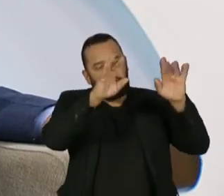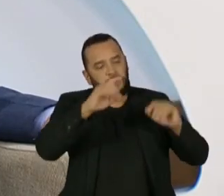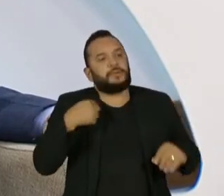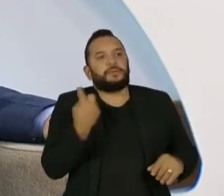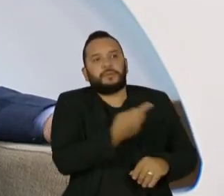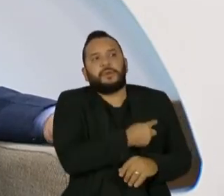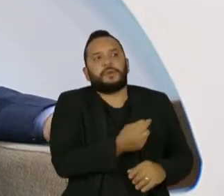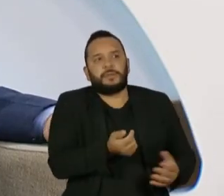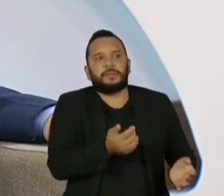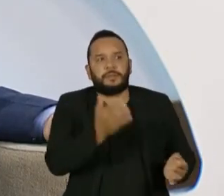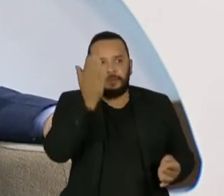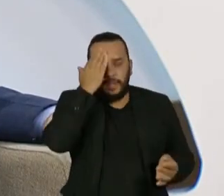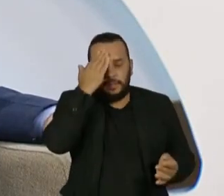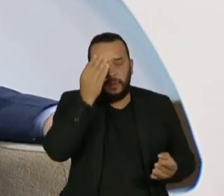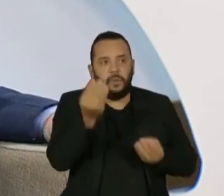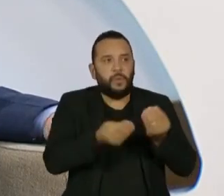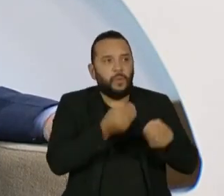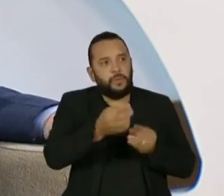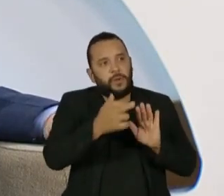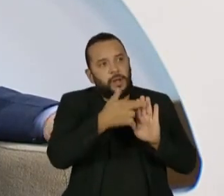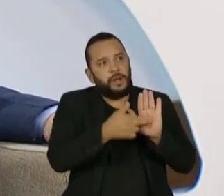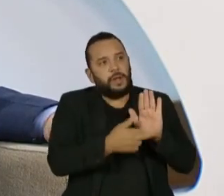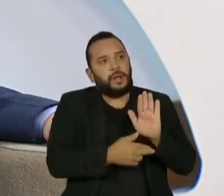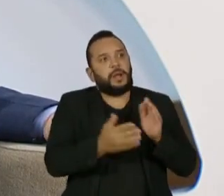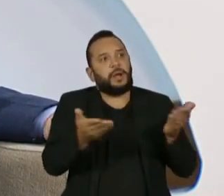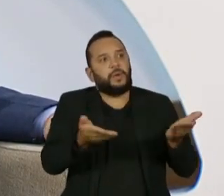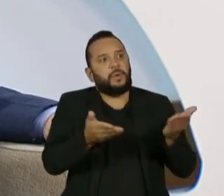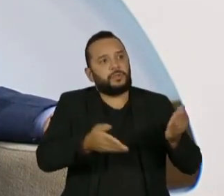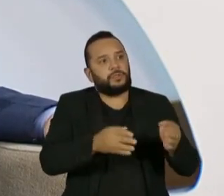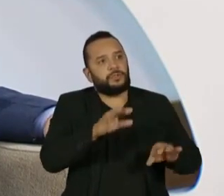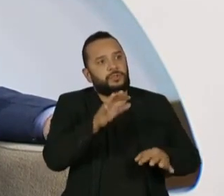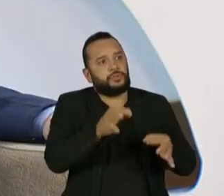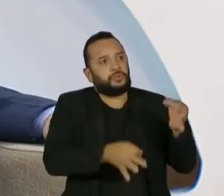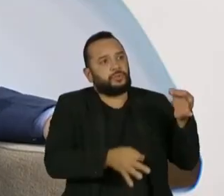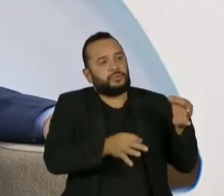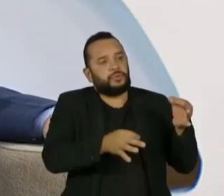que a forma como o foro está estabelecido, né, isso gera